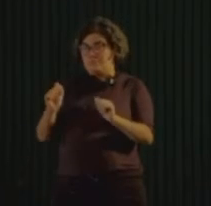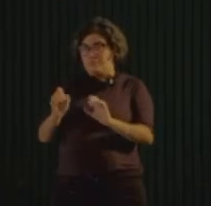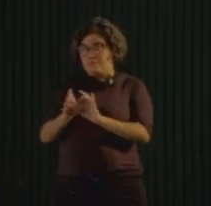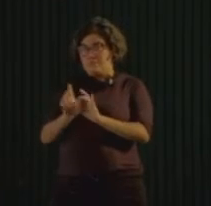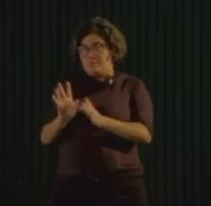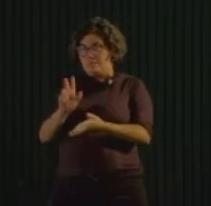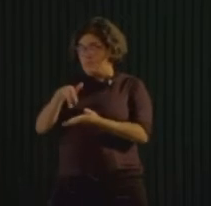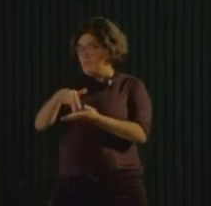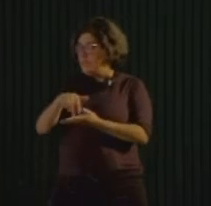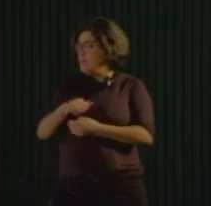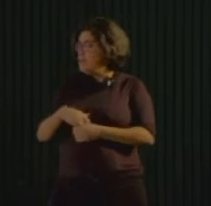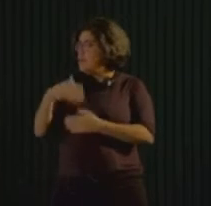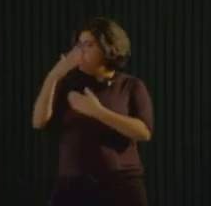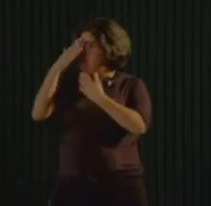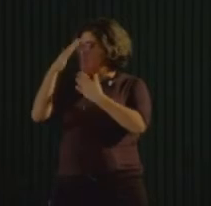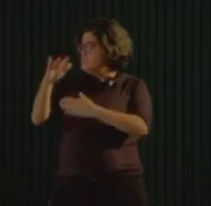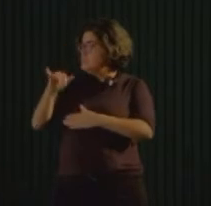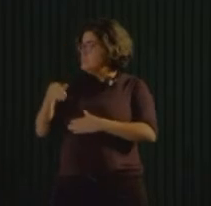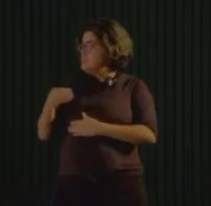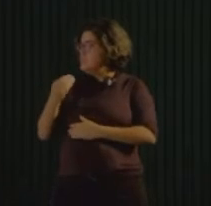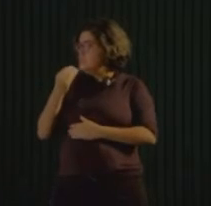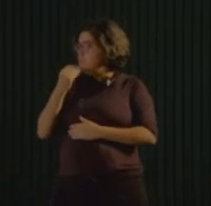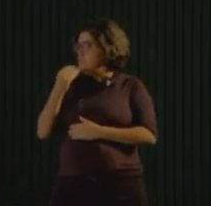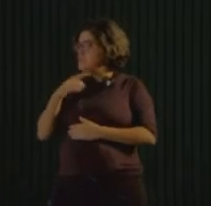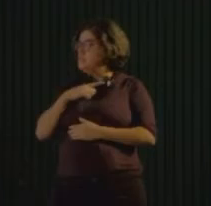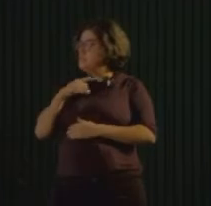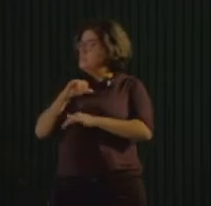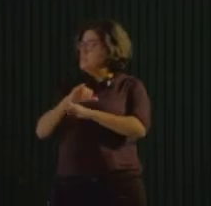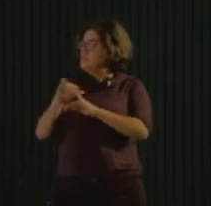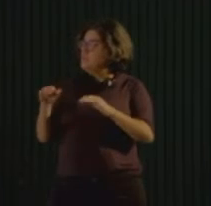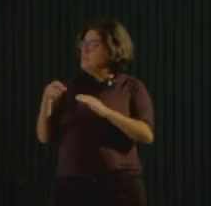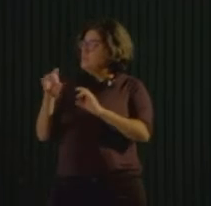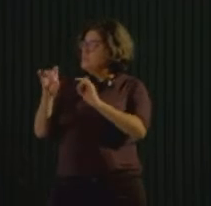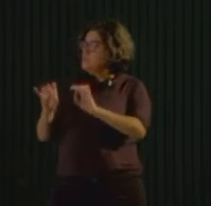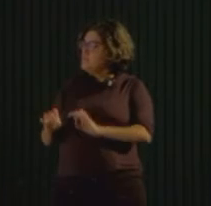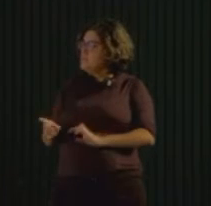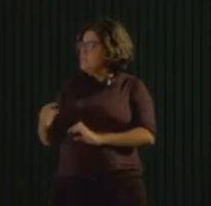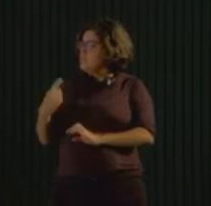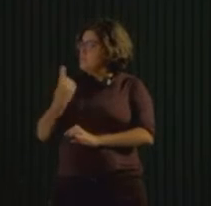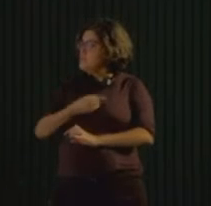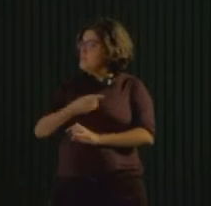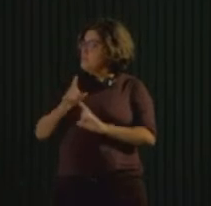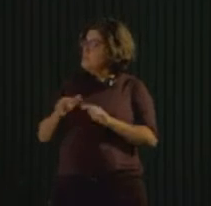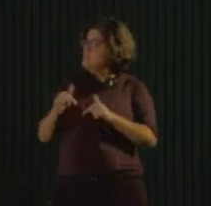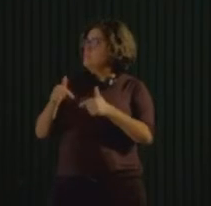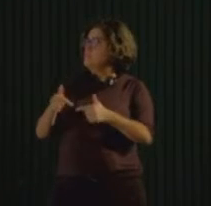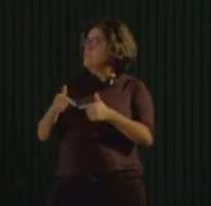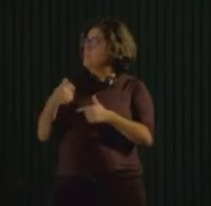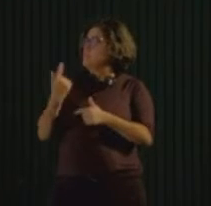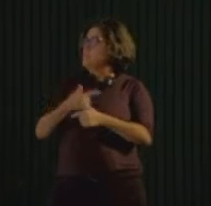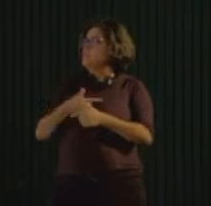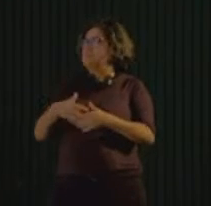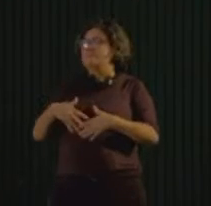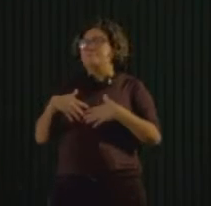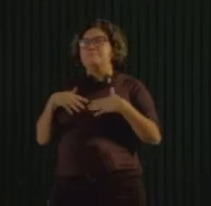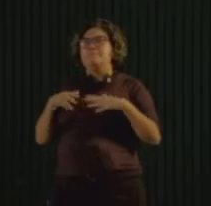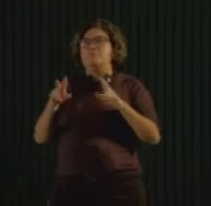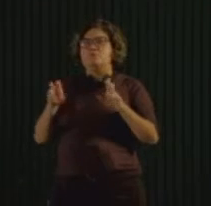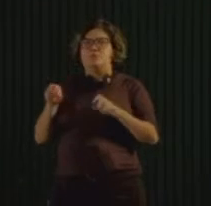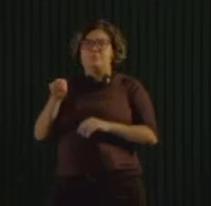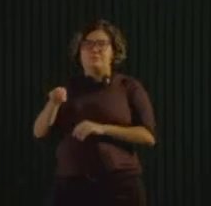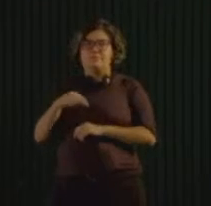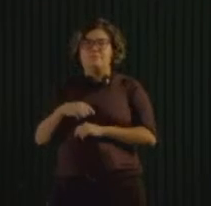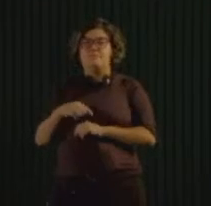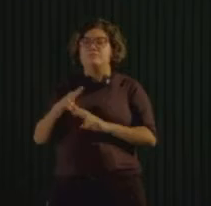pé. Quero agradecer a oportunidade. Hoje é um dia muito especial para nós, o dia do engajamento. O Instituto Ecosurf tem no